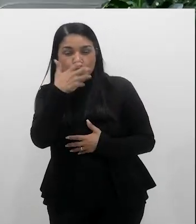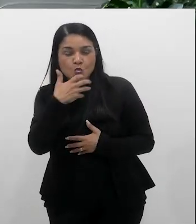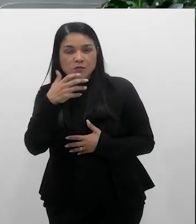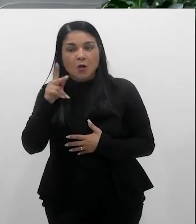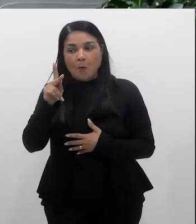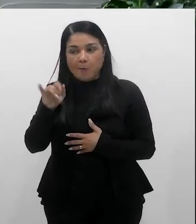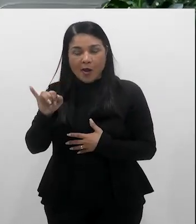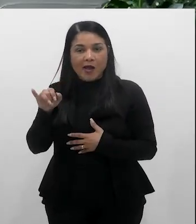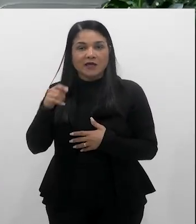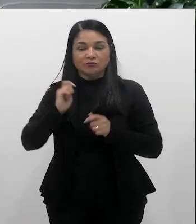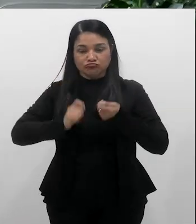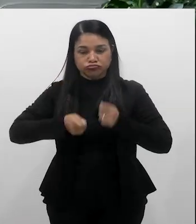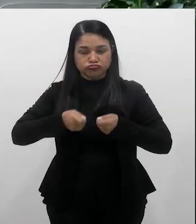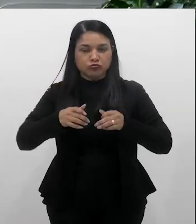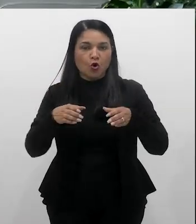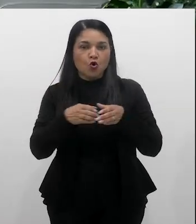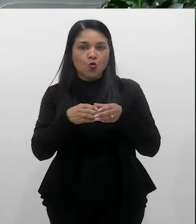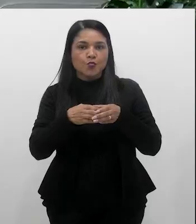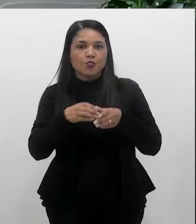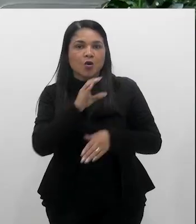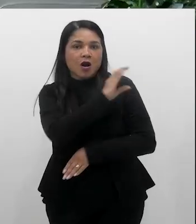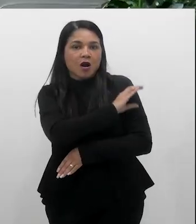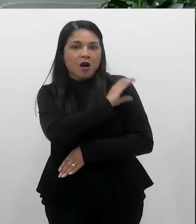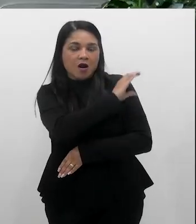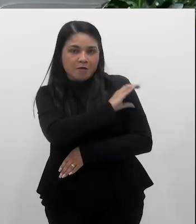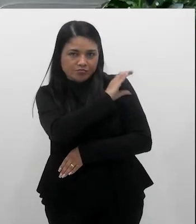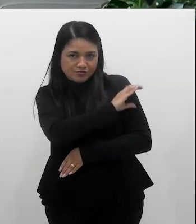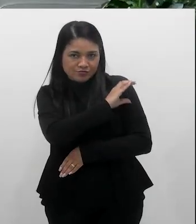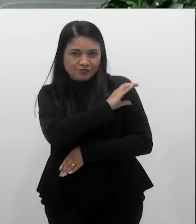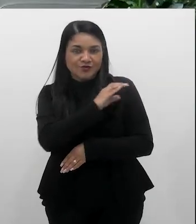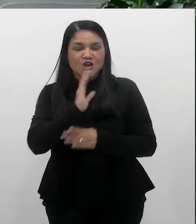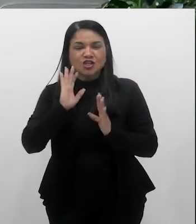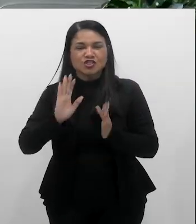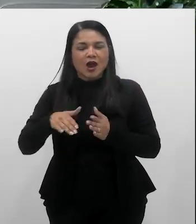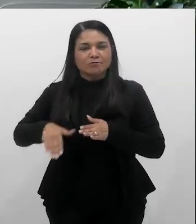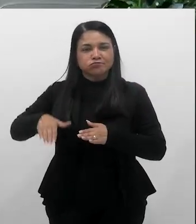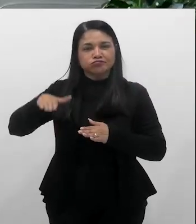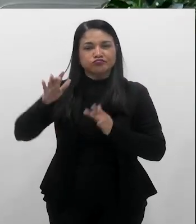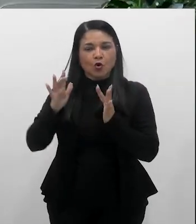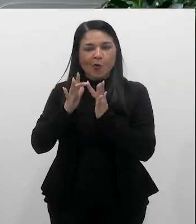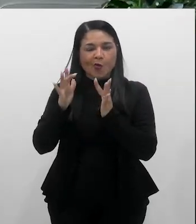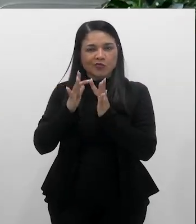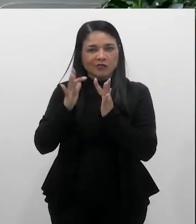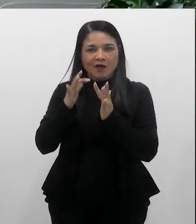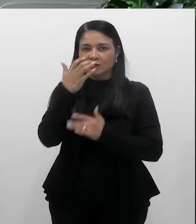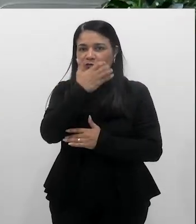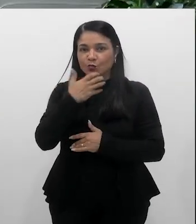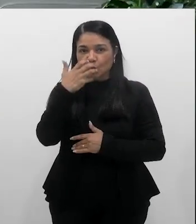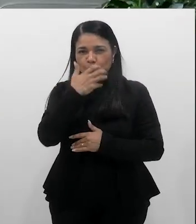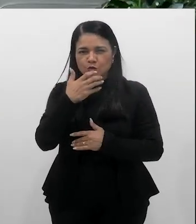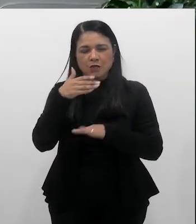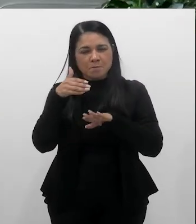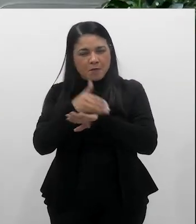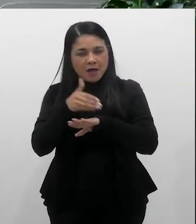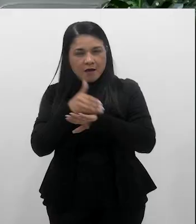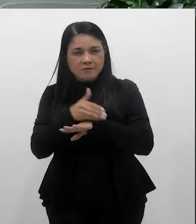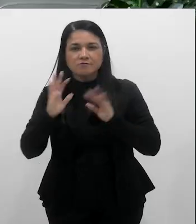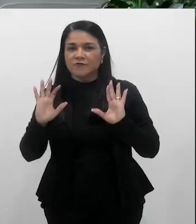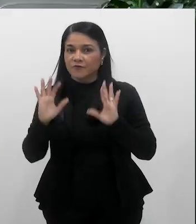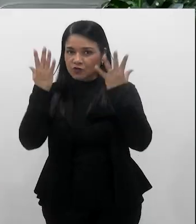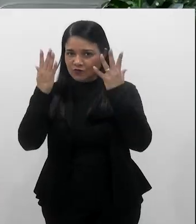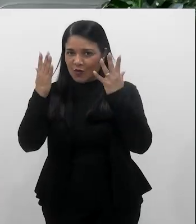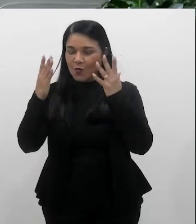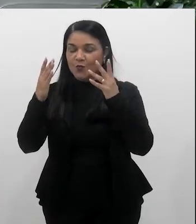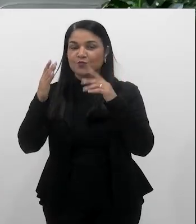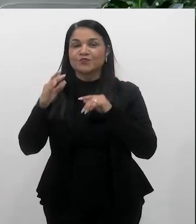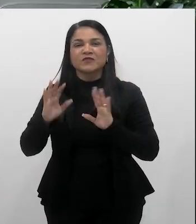O pai tocava numa banda lá em Campos. Tá? Então, ele já tinha esse contato, né? Já tinha esse contato com música, ele participava de